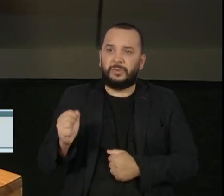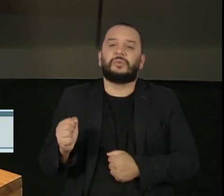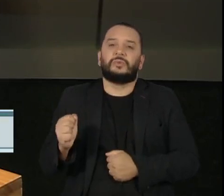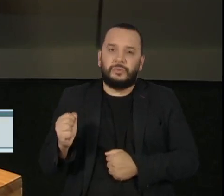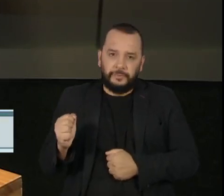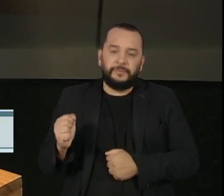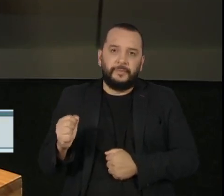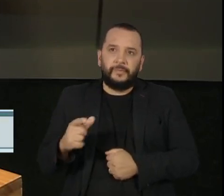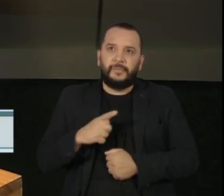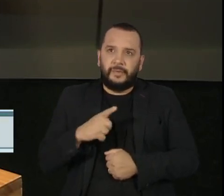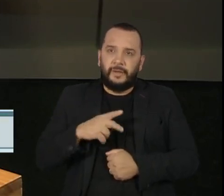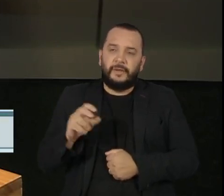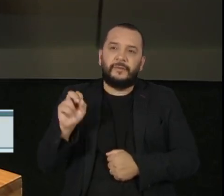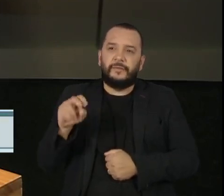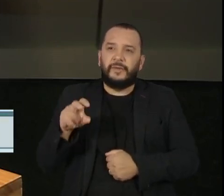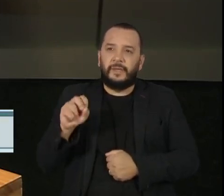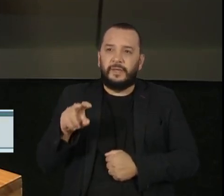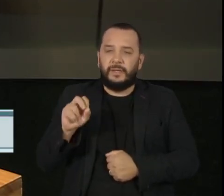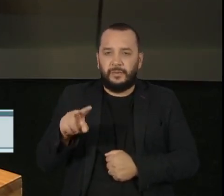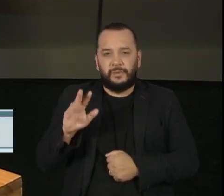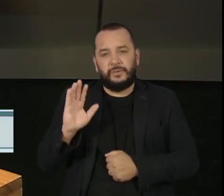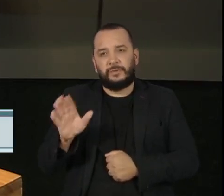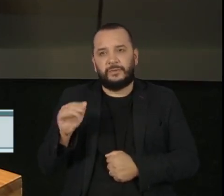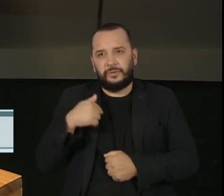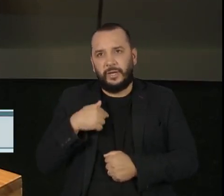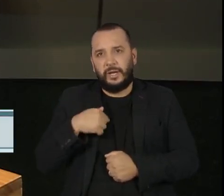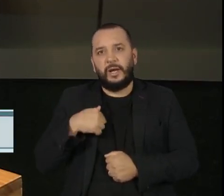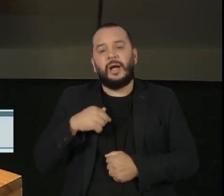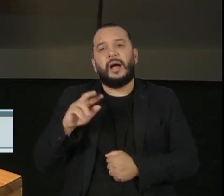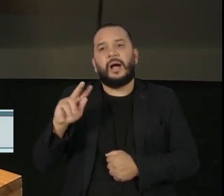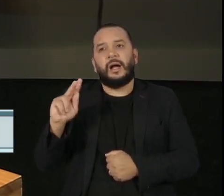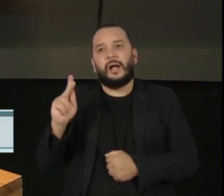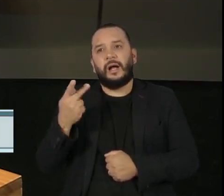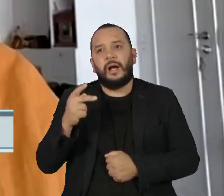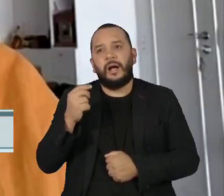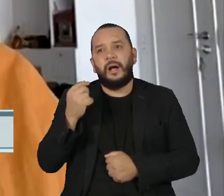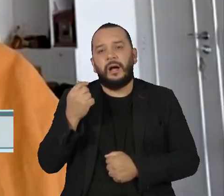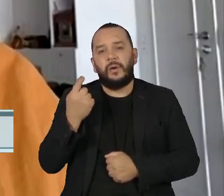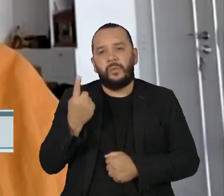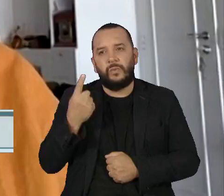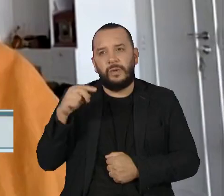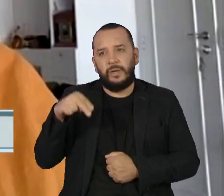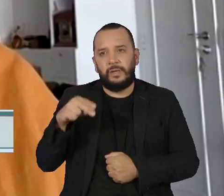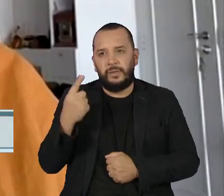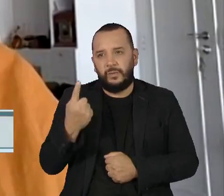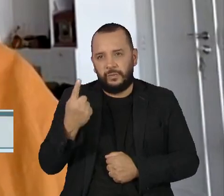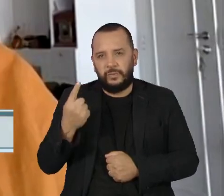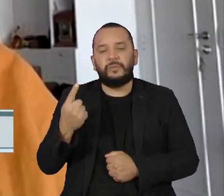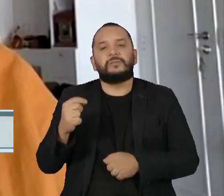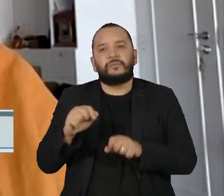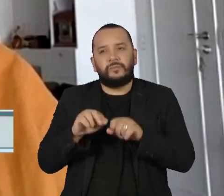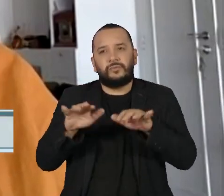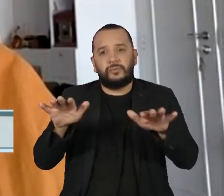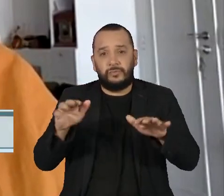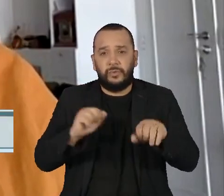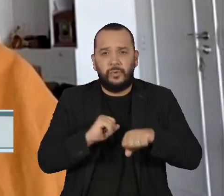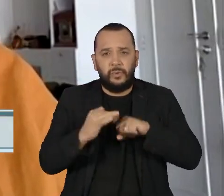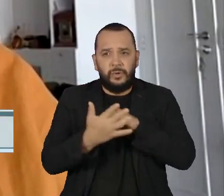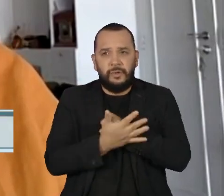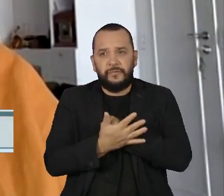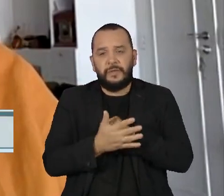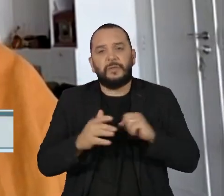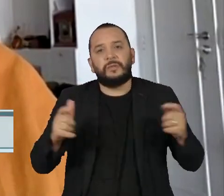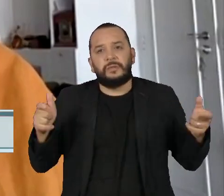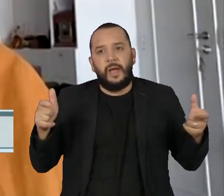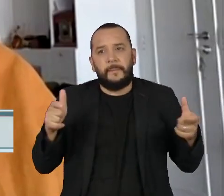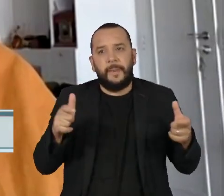grande do vírus sincicial respiratório e também do H1N1 que voltou. O Covid, nessa época, começou a baixar. Agora,